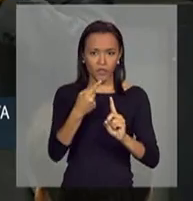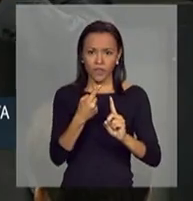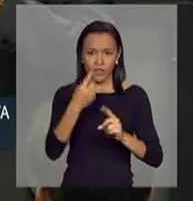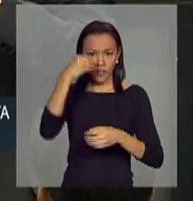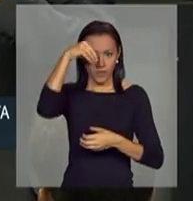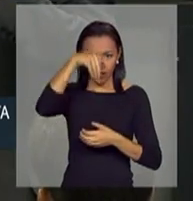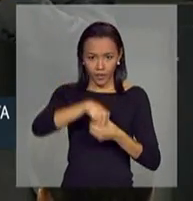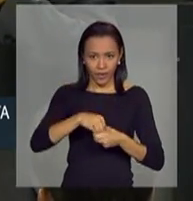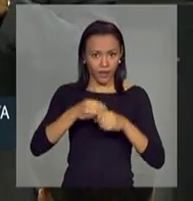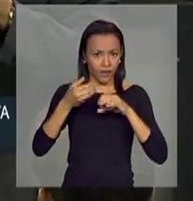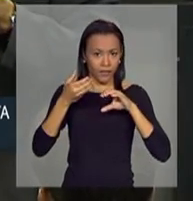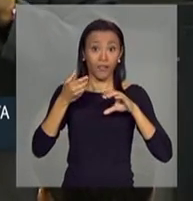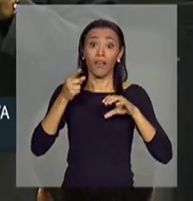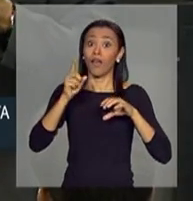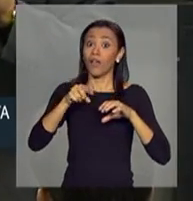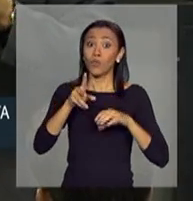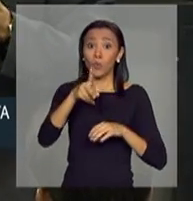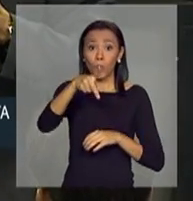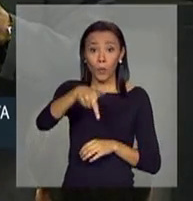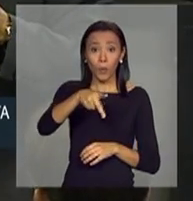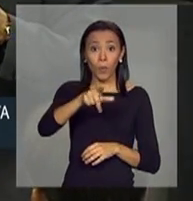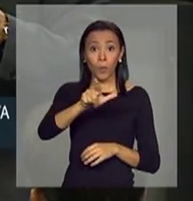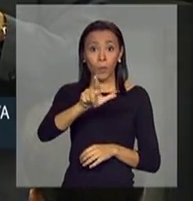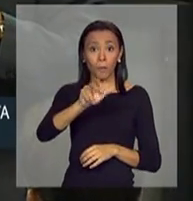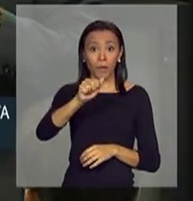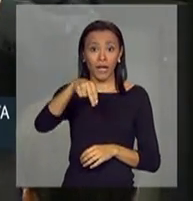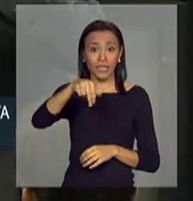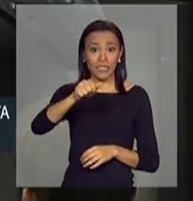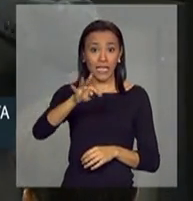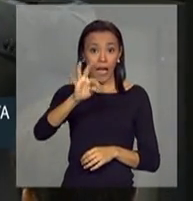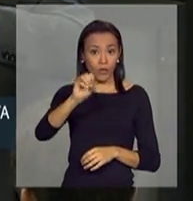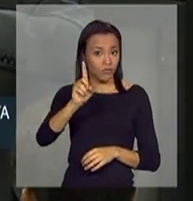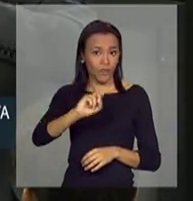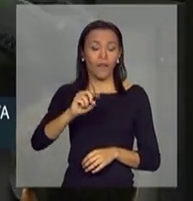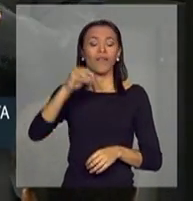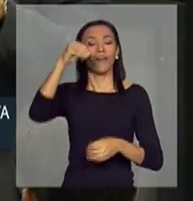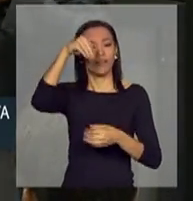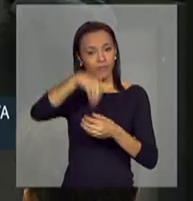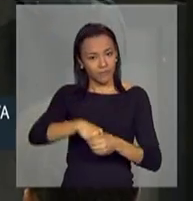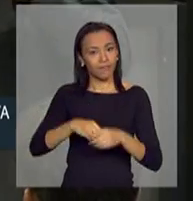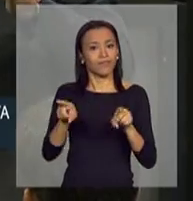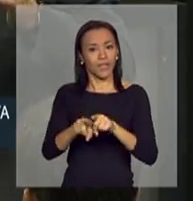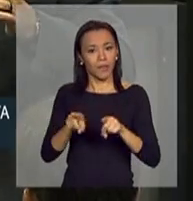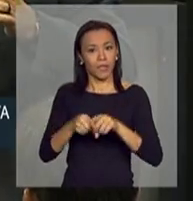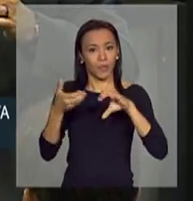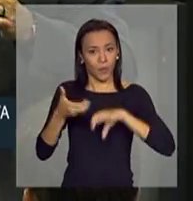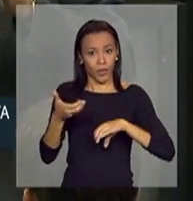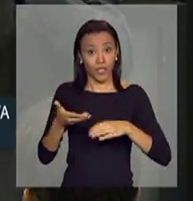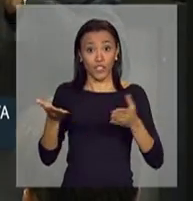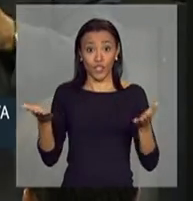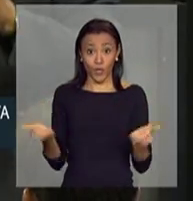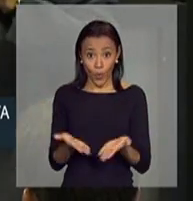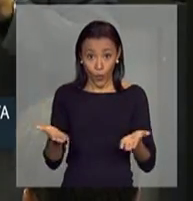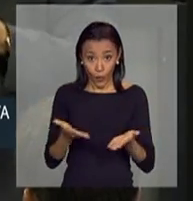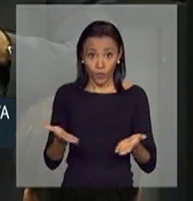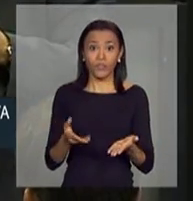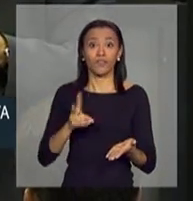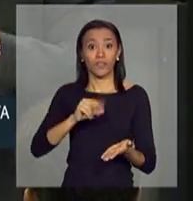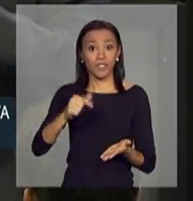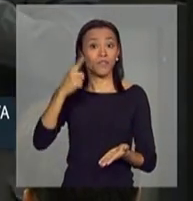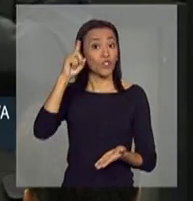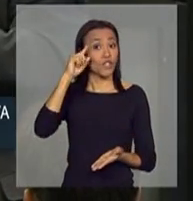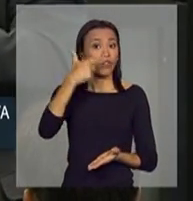O desafio é para o Congresso Nacional. E ele vai ser enfrentado hoje, 21 de